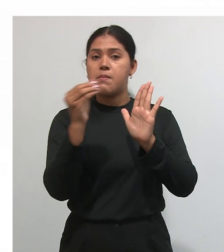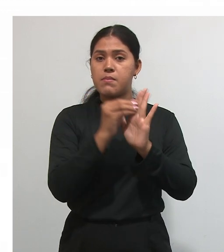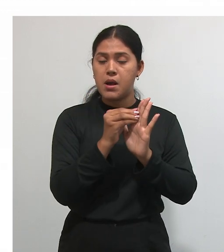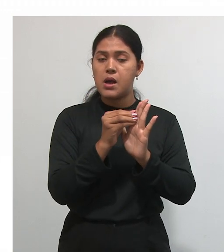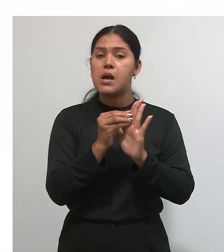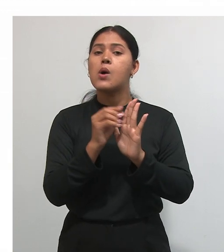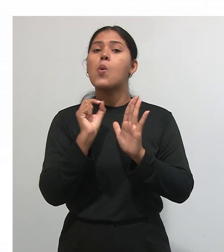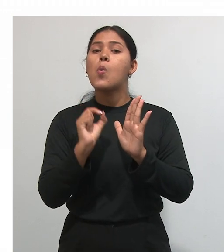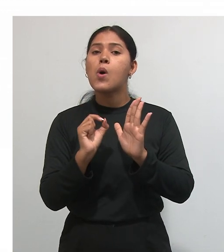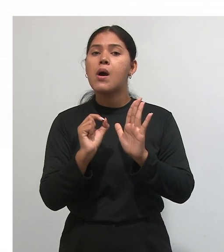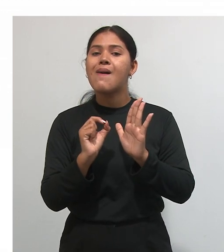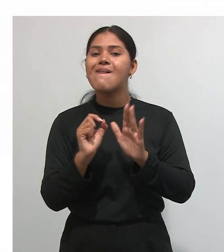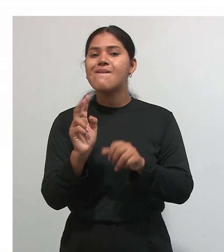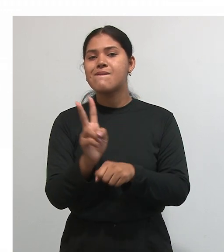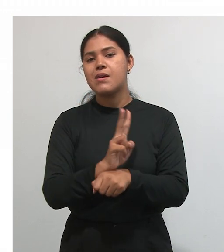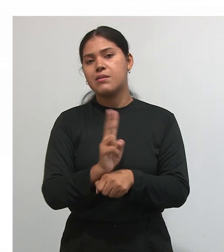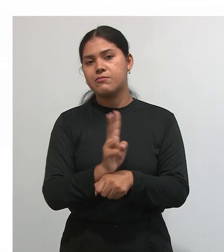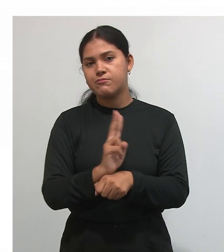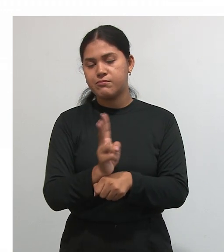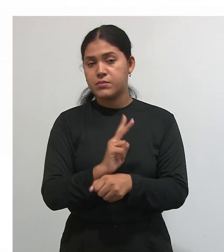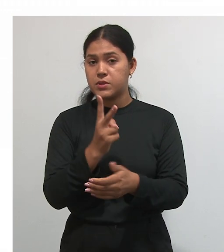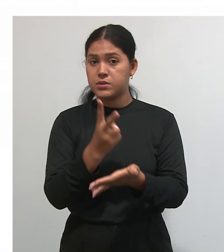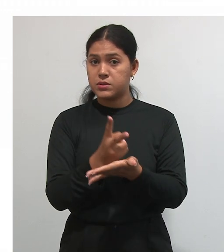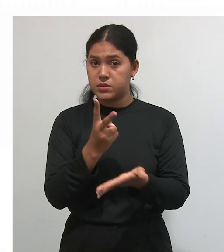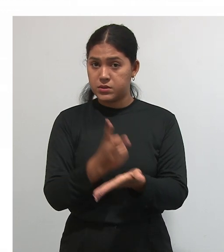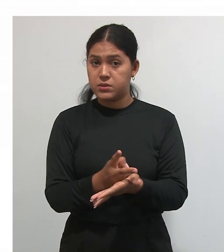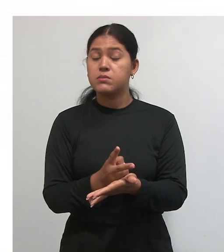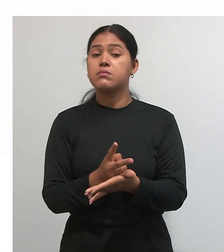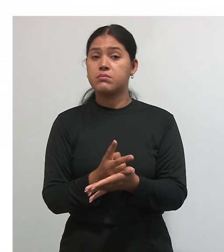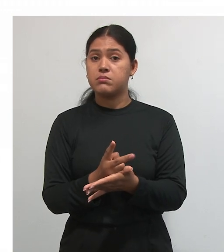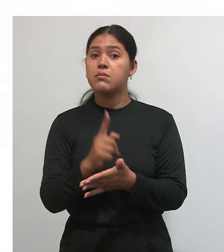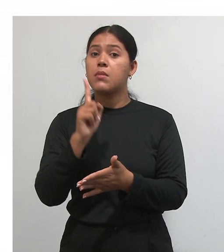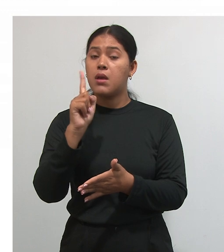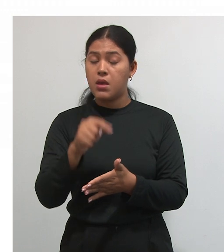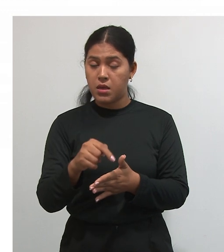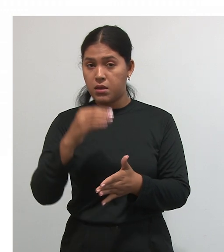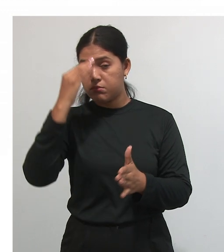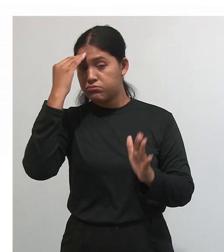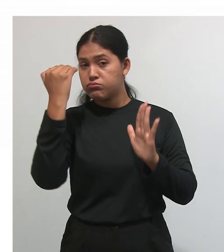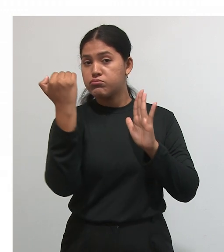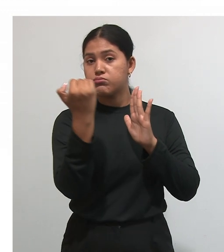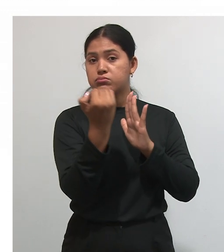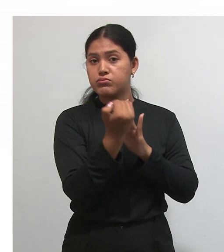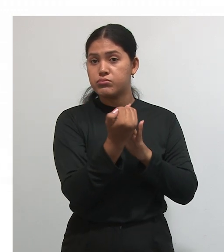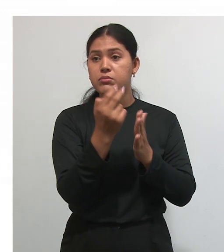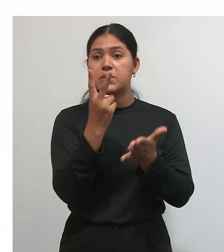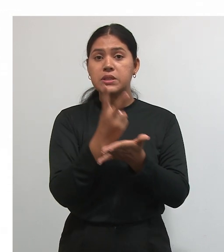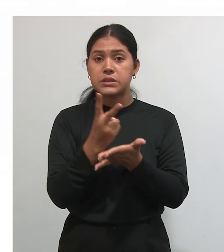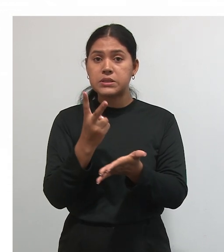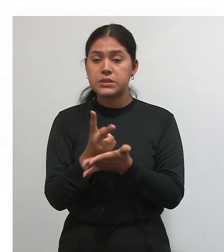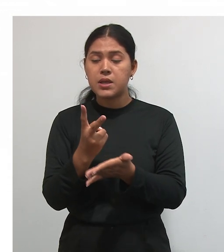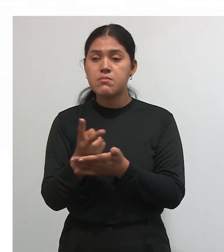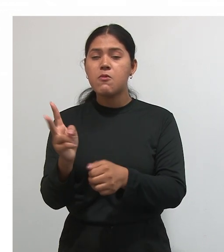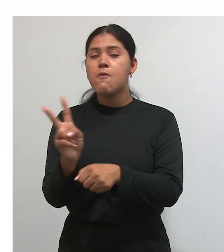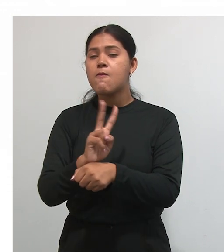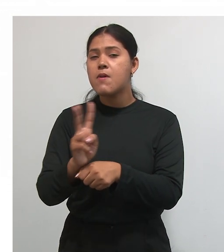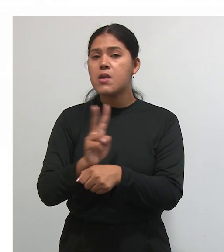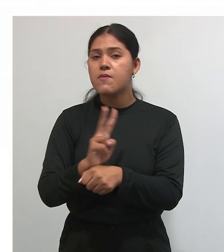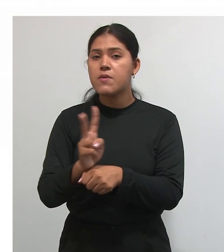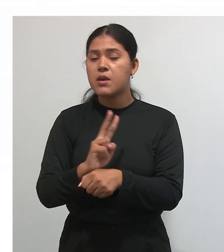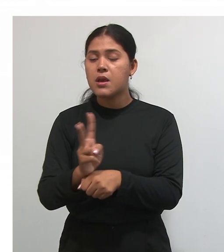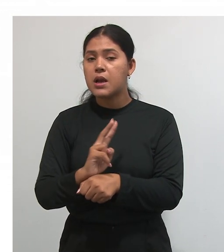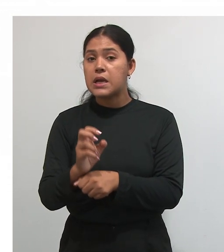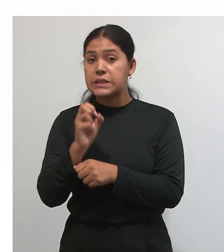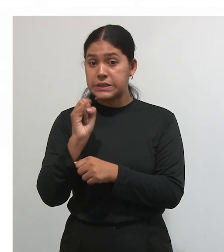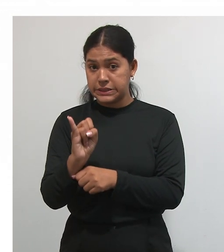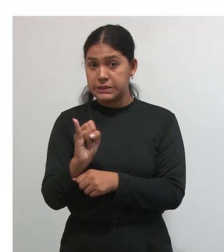depreciados mensalmente quando estiverem em condições de uso. Recomenda-se que a entidade realize o quê? A revisão de vida útil e do valor